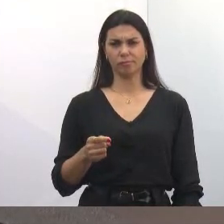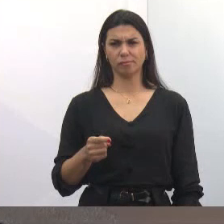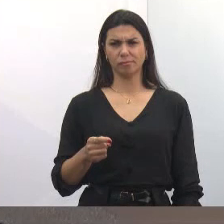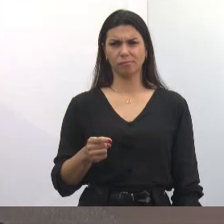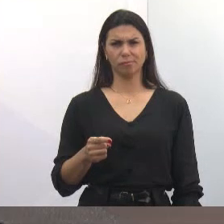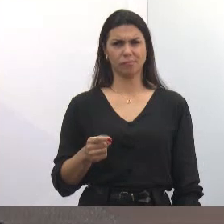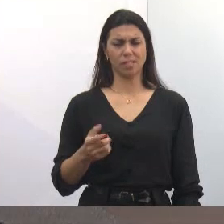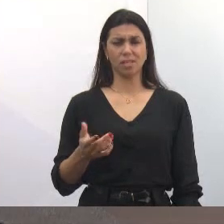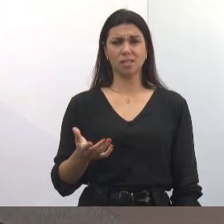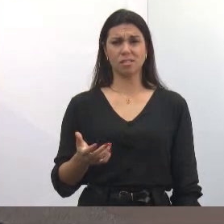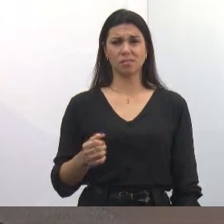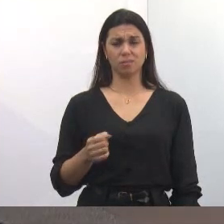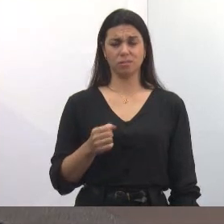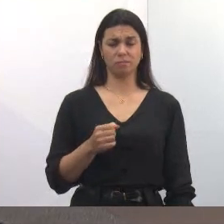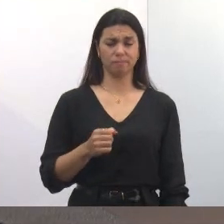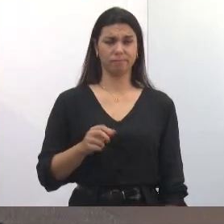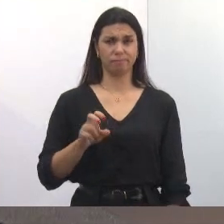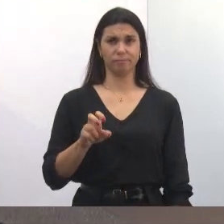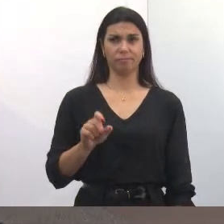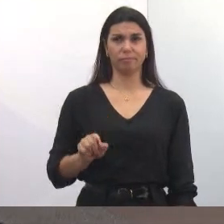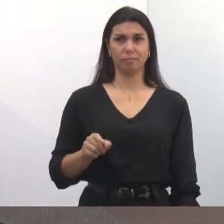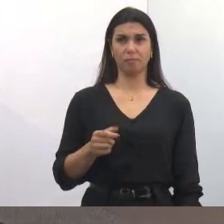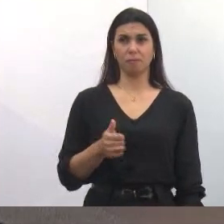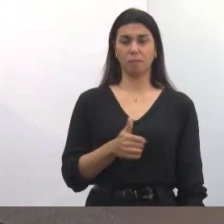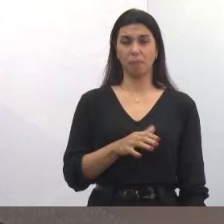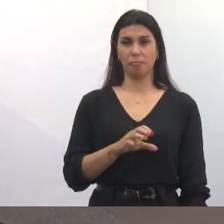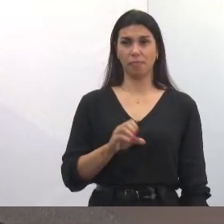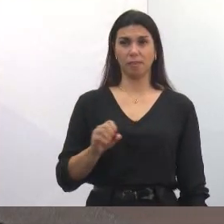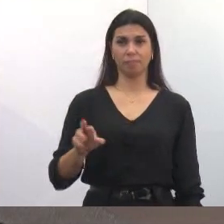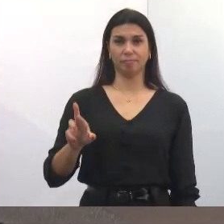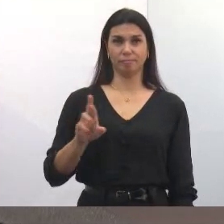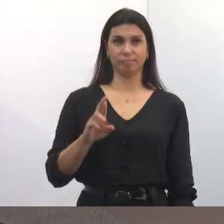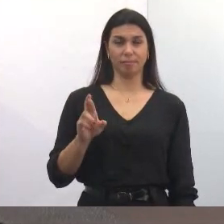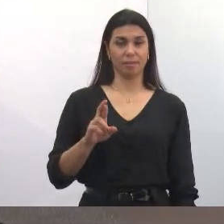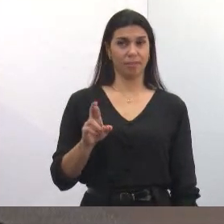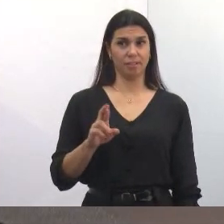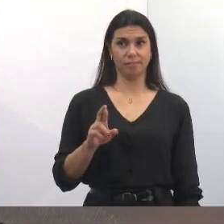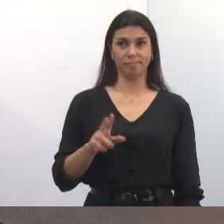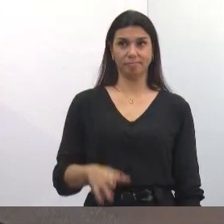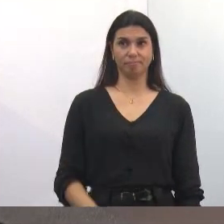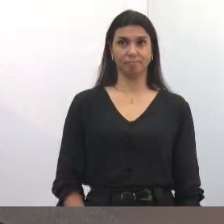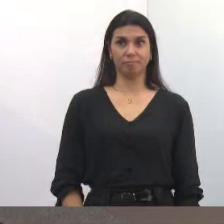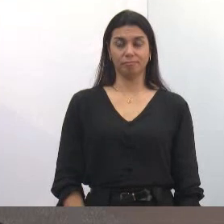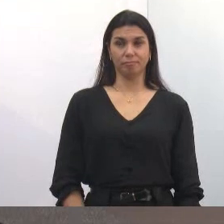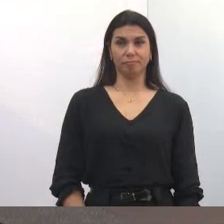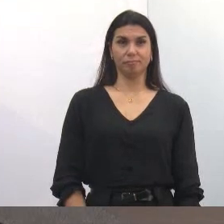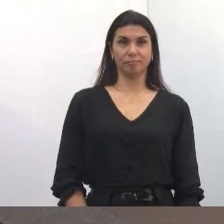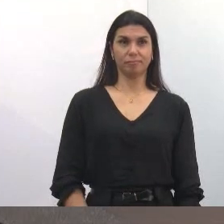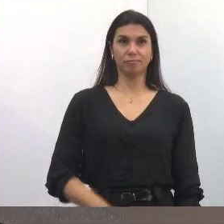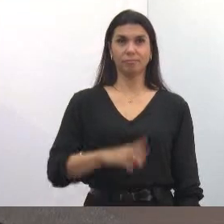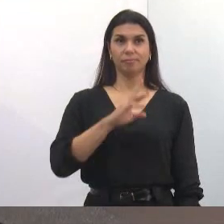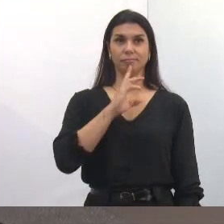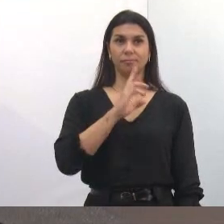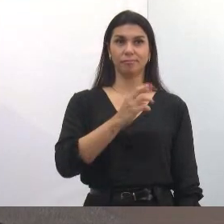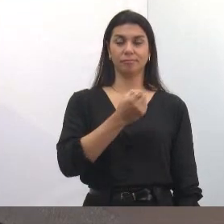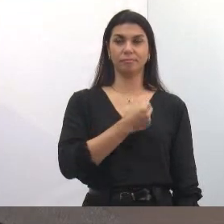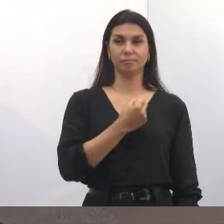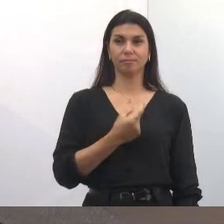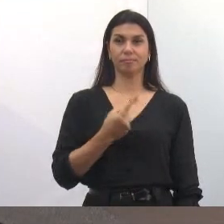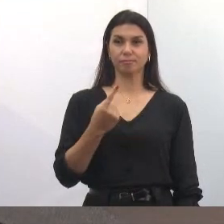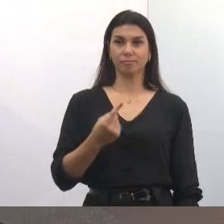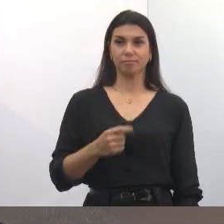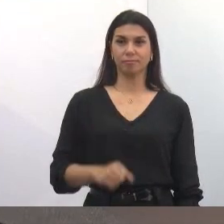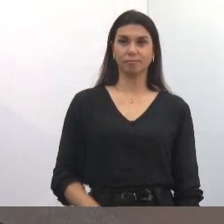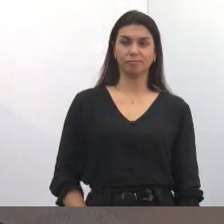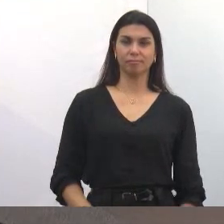R$ 535.005.100. Dos valores citados nas respostas dos itens 1 e 2, já houve proposta de